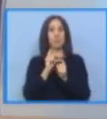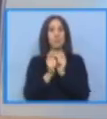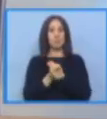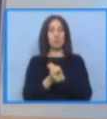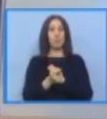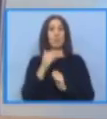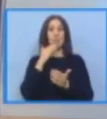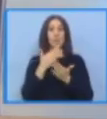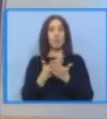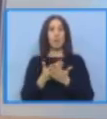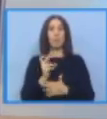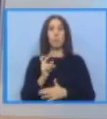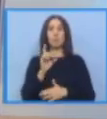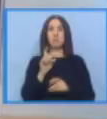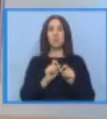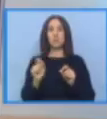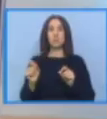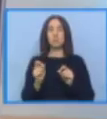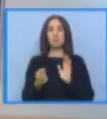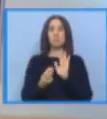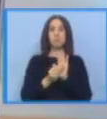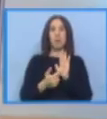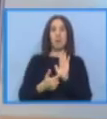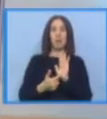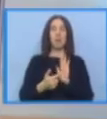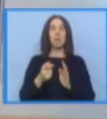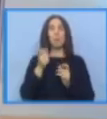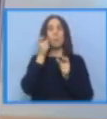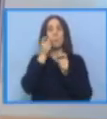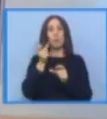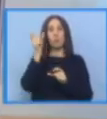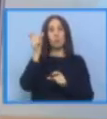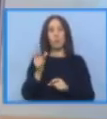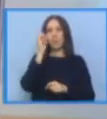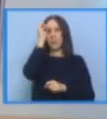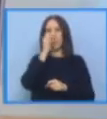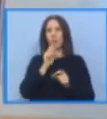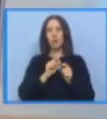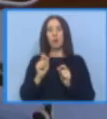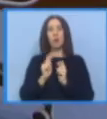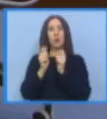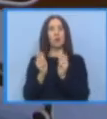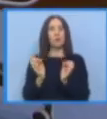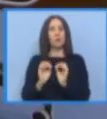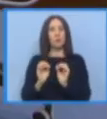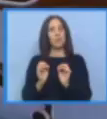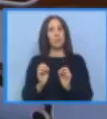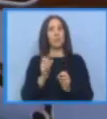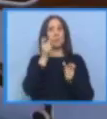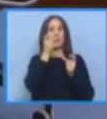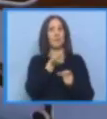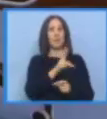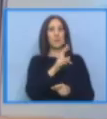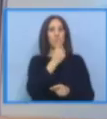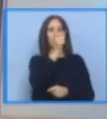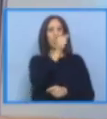os 6 anos de mandato, nenhum procurador foi reconduzido. E agora um dos antigos procuradores,